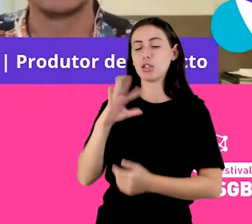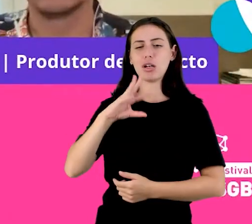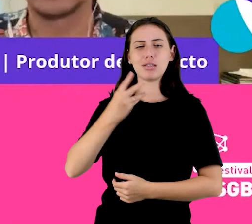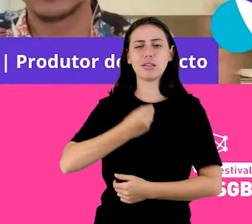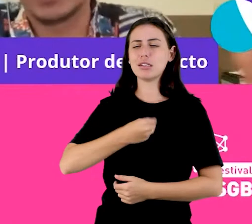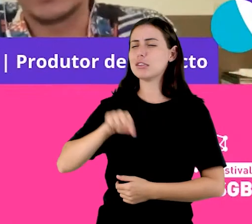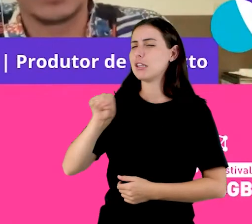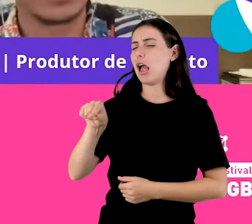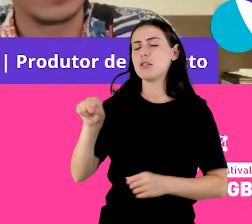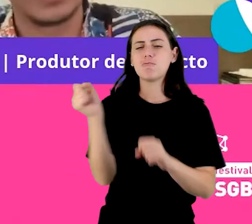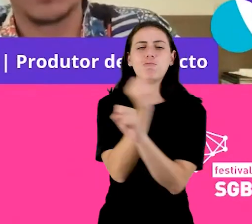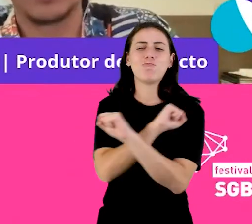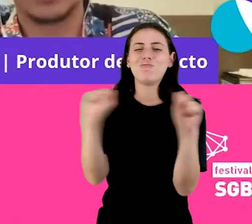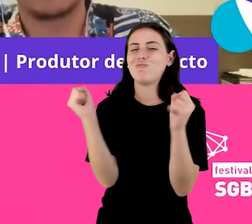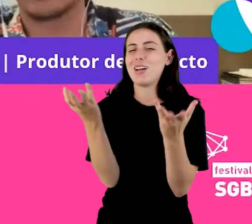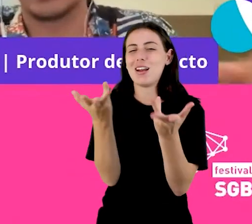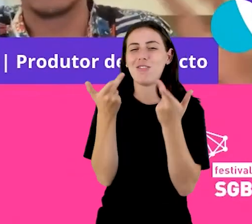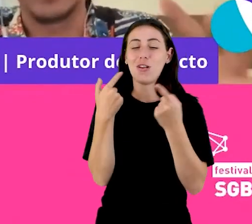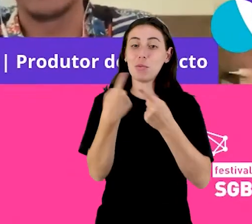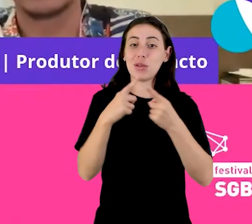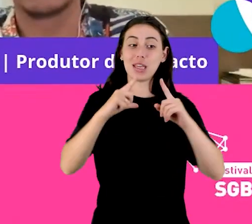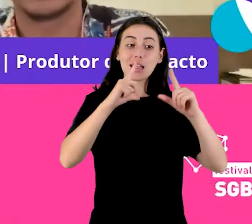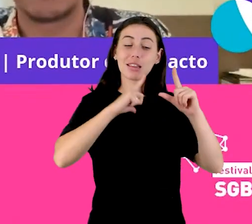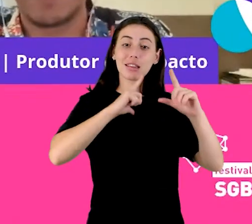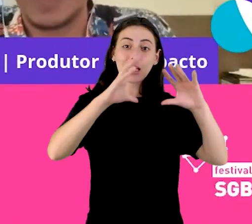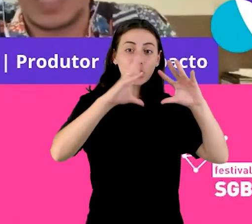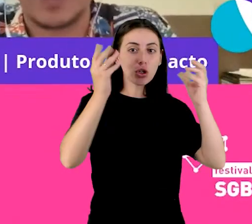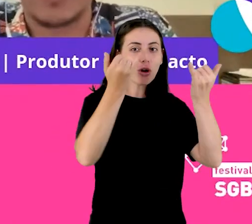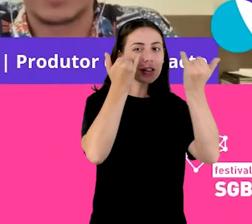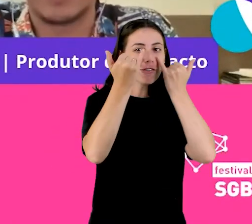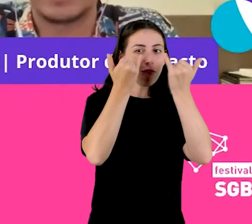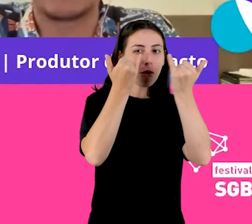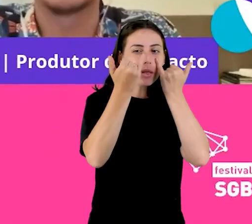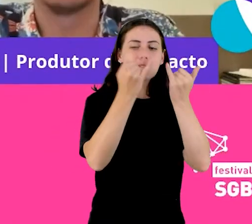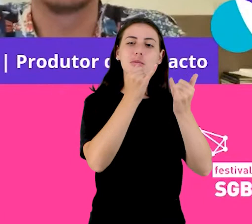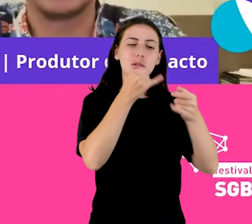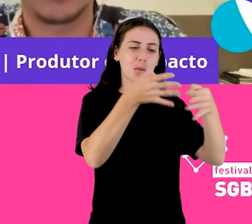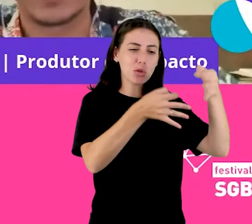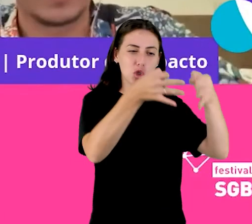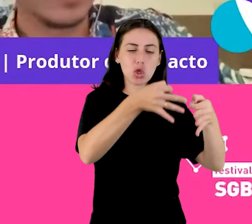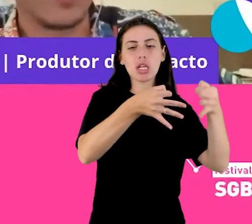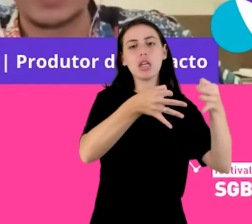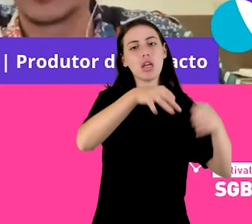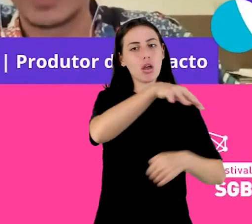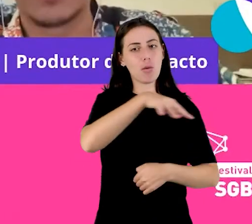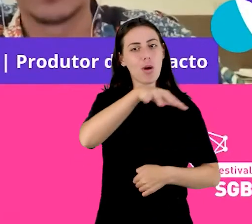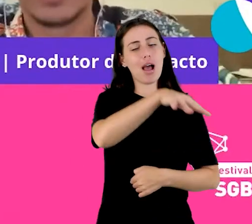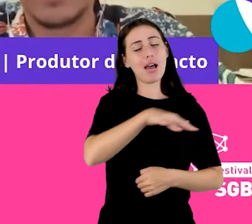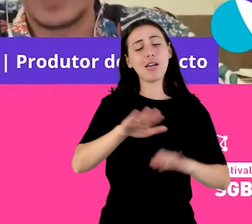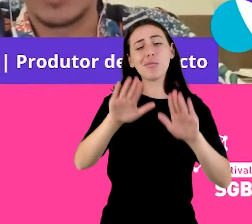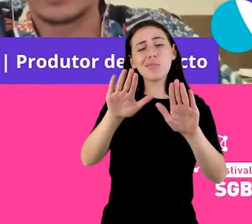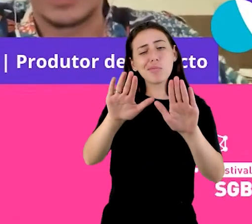mexer. São dicas importantes, assim, é um guia resumido, mas bem legal para começar, para quem quer começar um movimento, começar uma